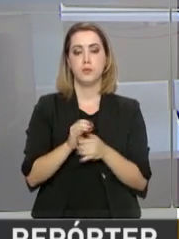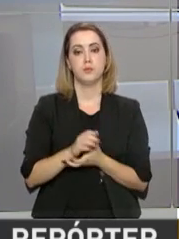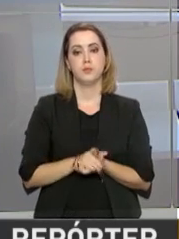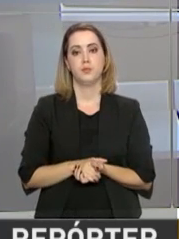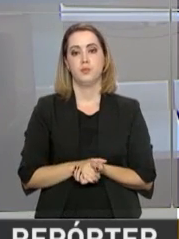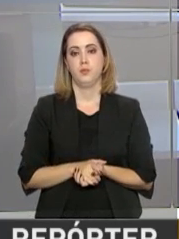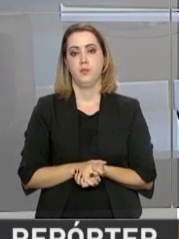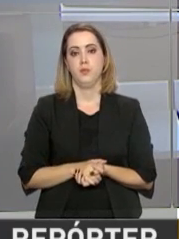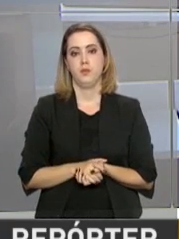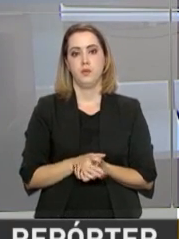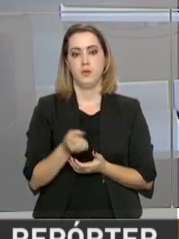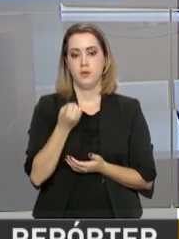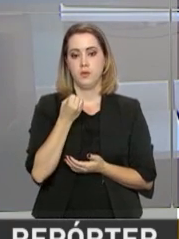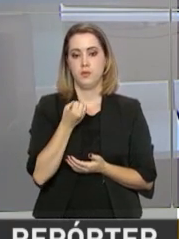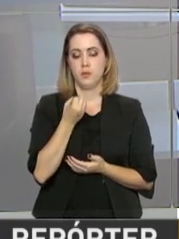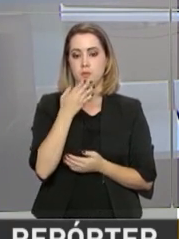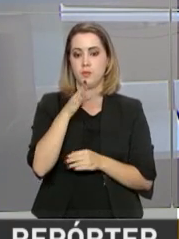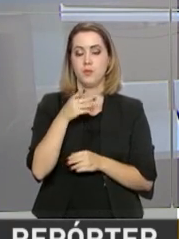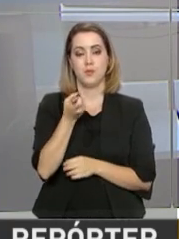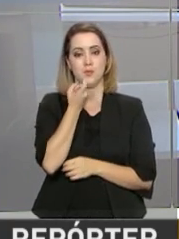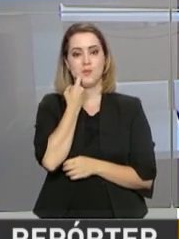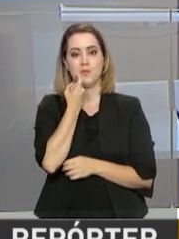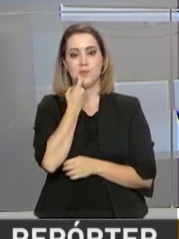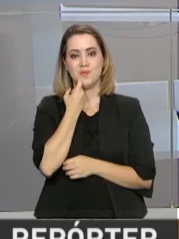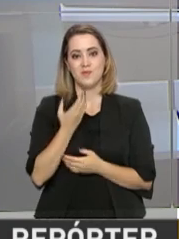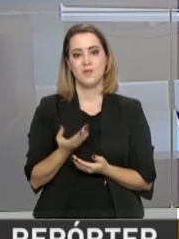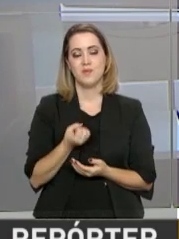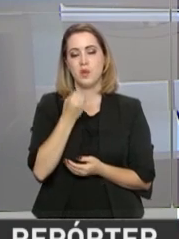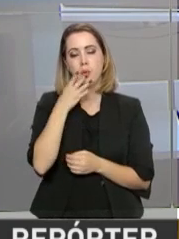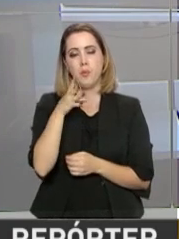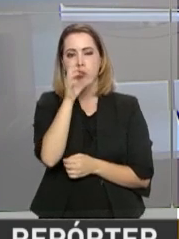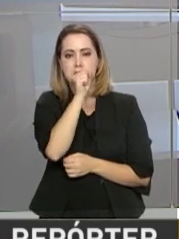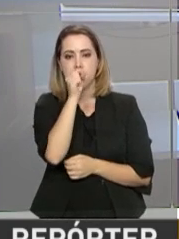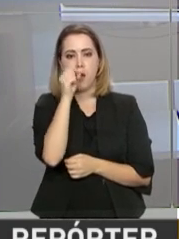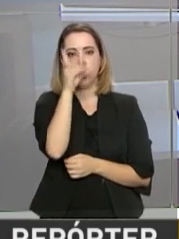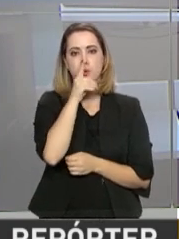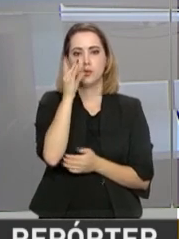informações. Uma boa sexta-feira para você, um bom fim de